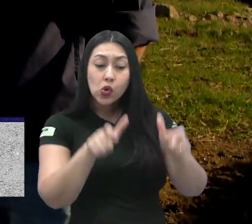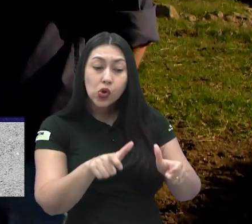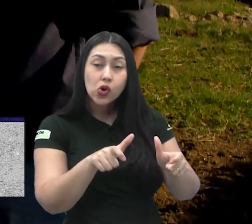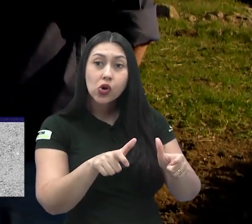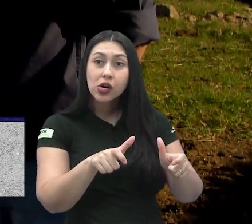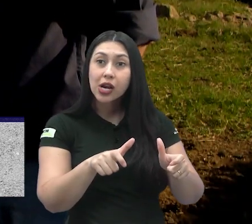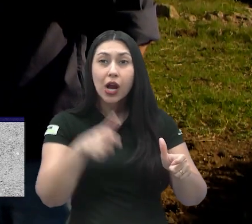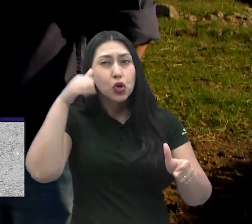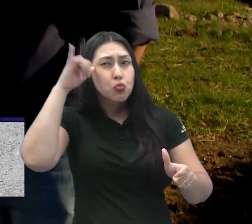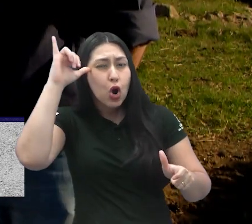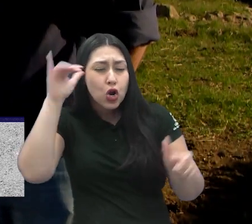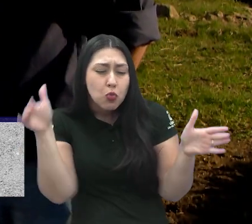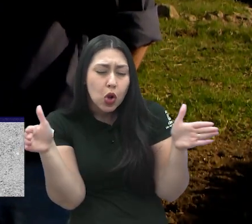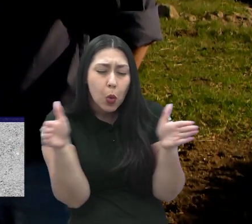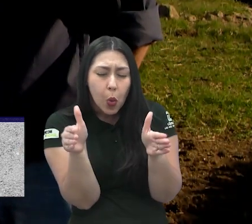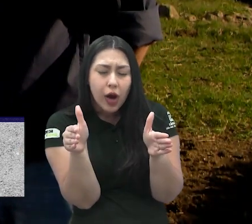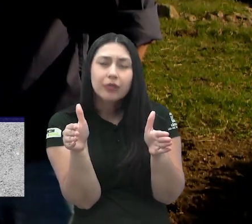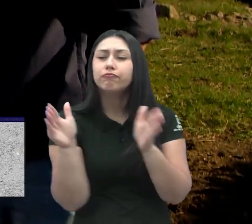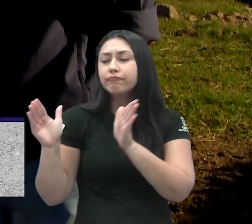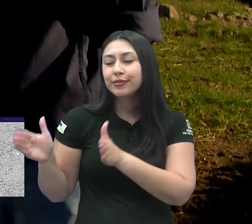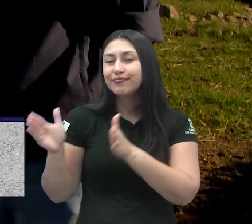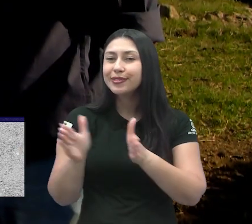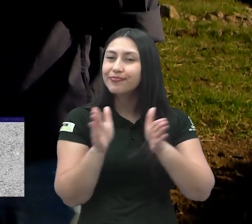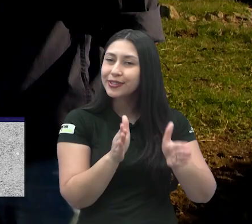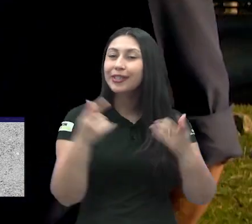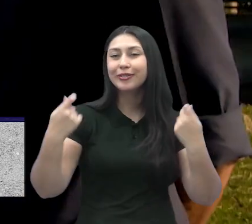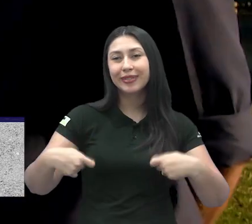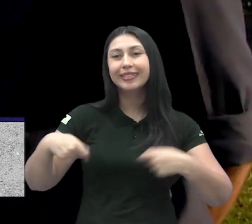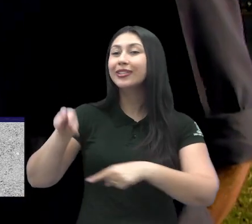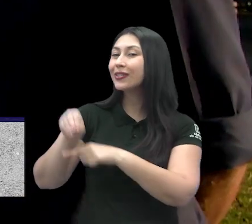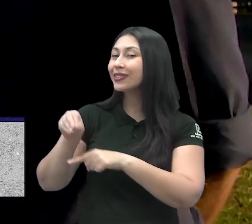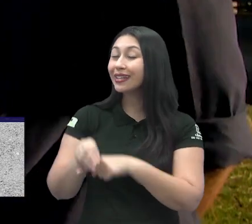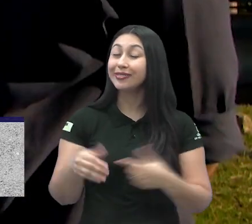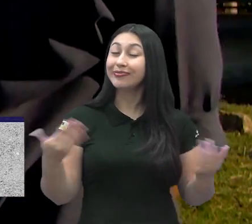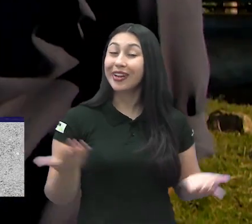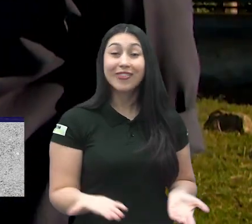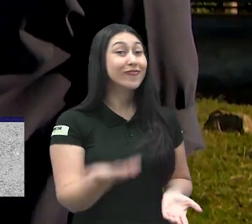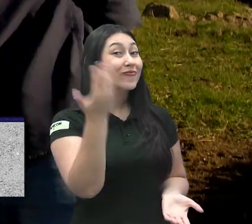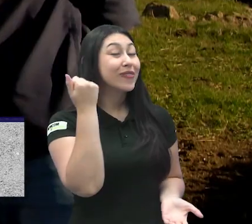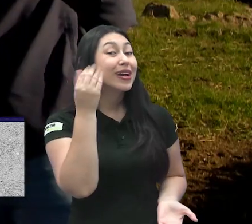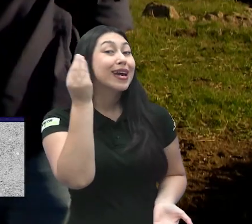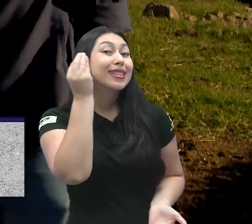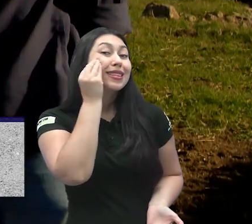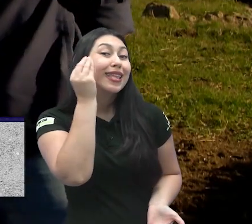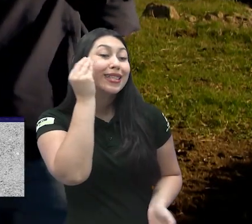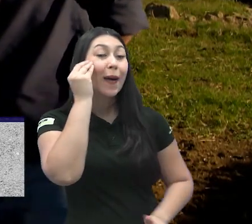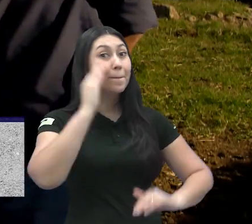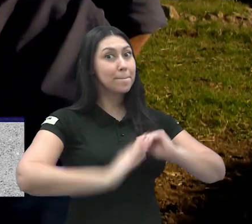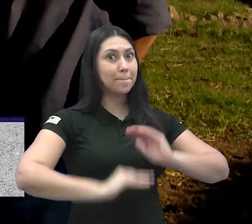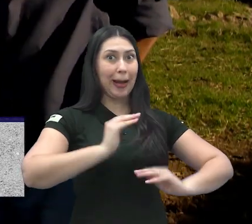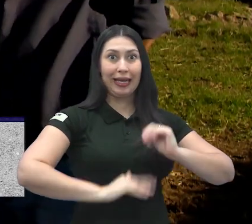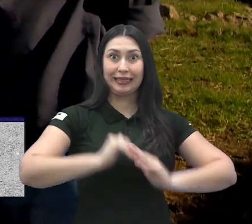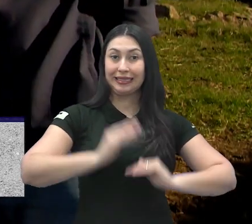um bezerreiro, a gente vai ver todas as etapas que um produtor precisa cuidar. Então, bora, gente, tentar executar as